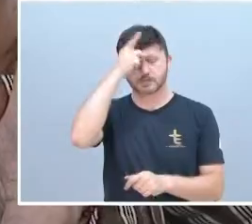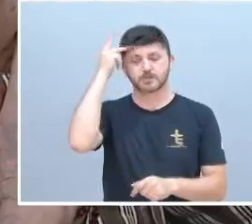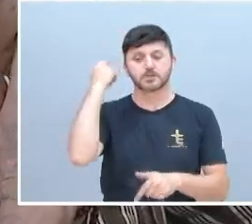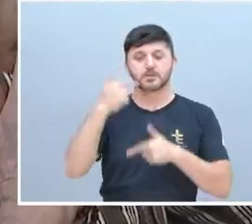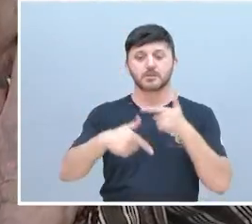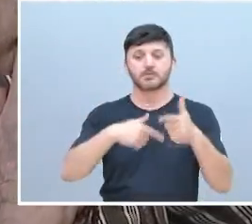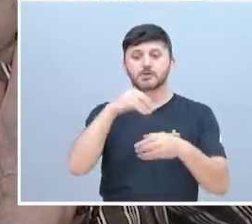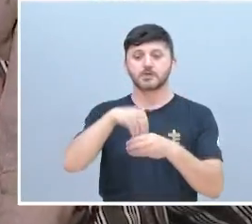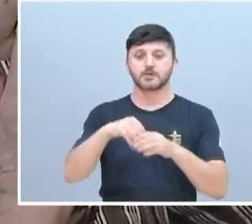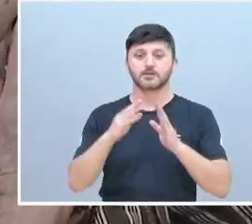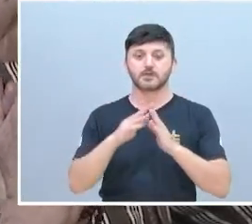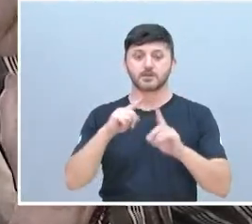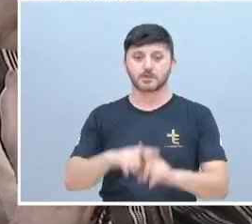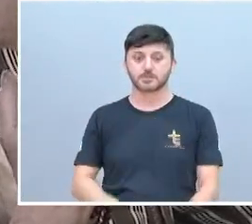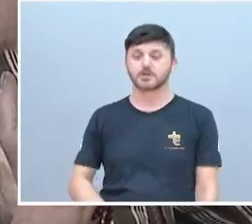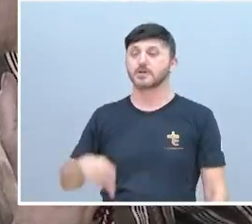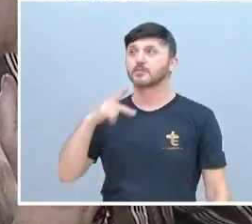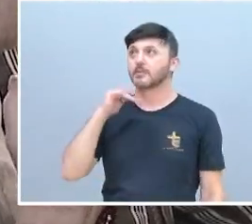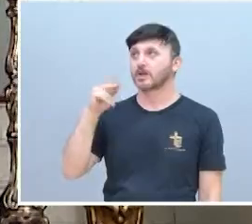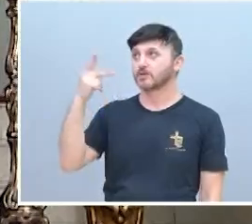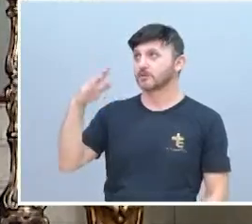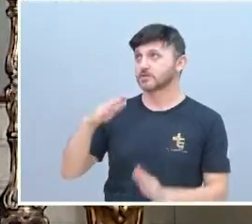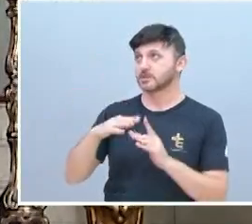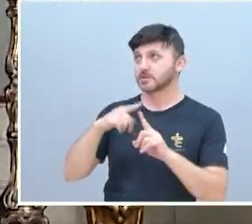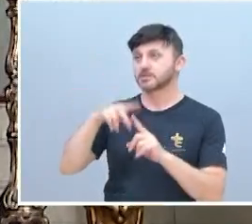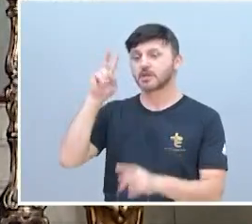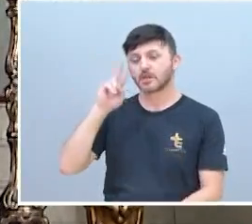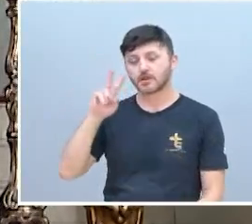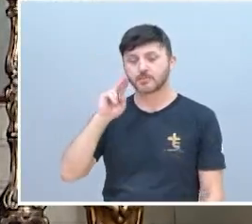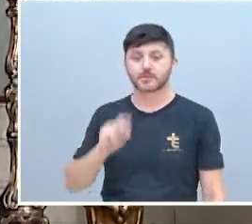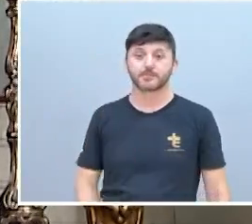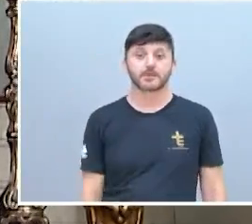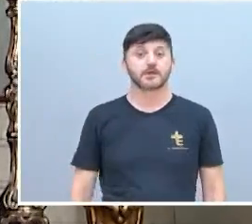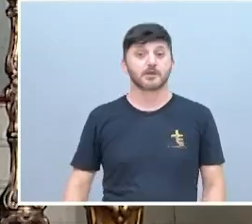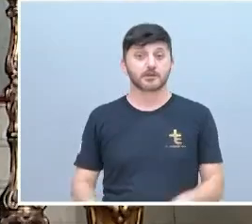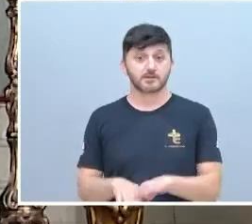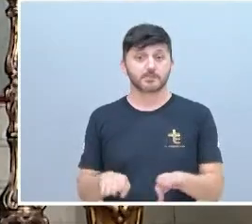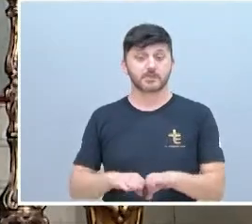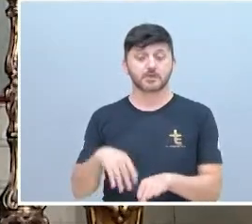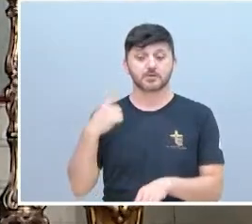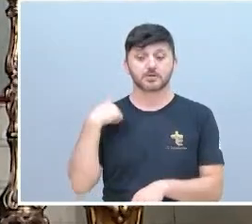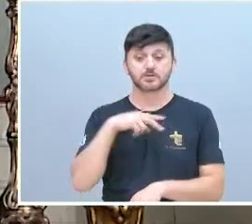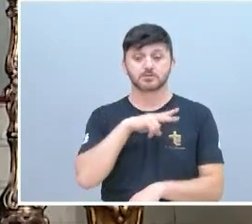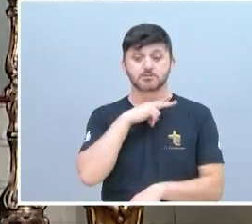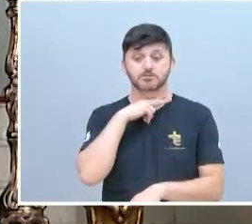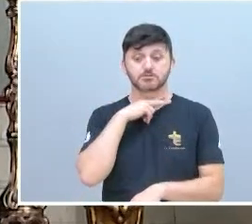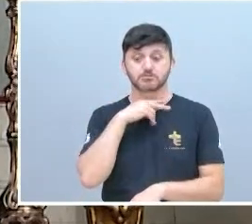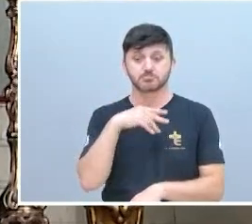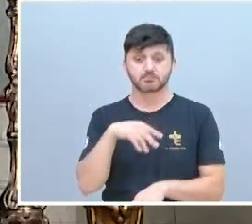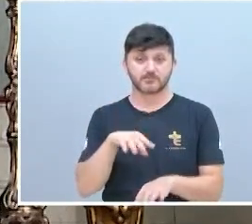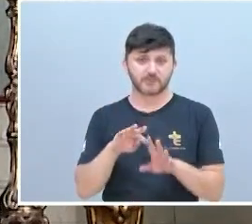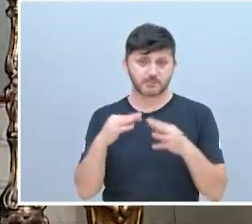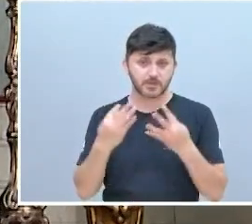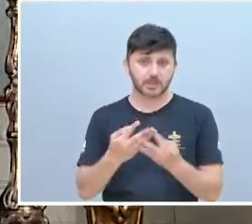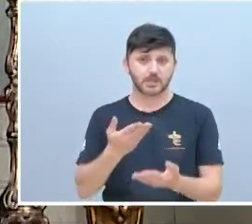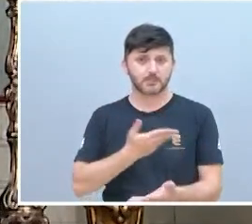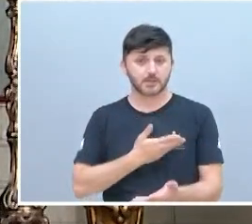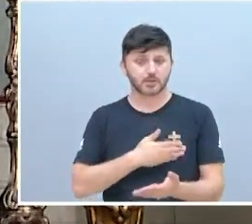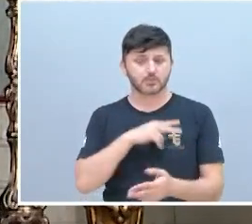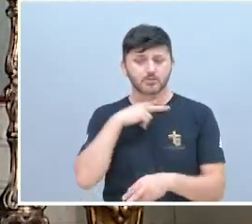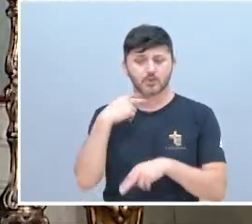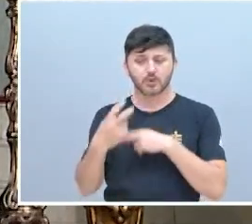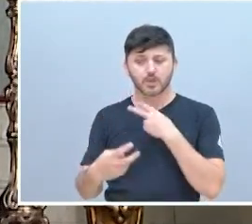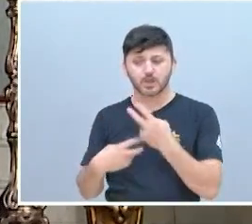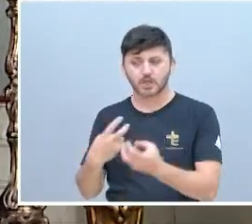povo. Lembrai-vos, ó Pai, da vossa Igreja. Lembrai-vos também dos nossos irmãos e irmãs que morreram